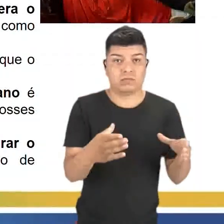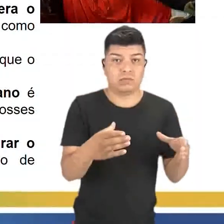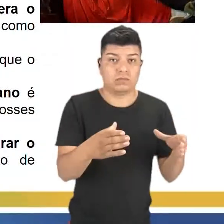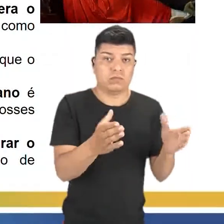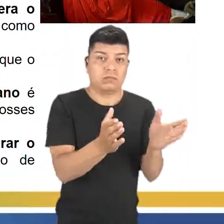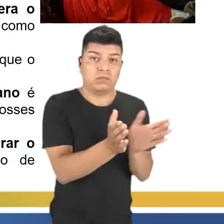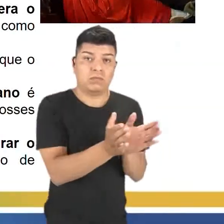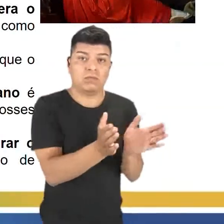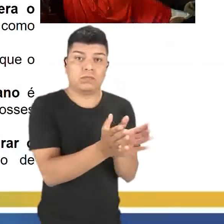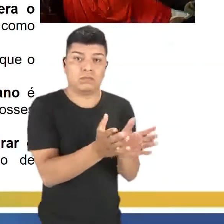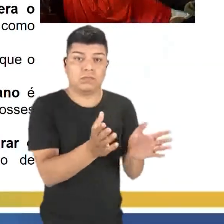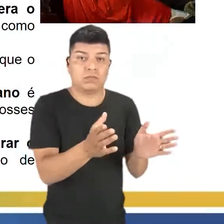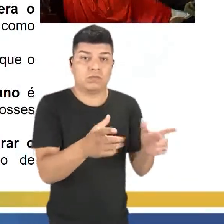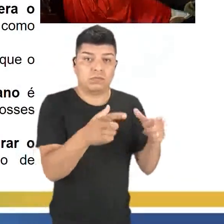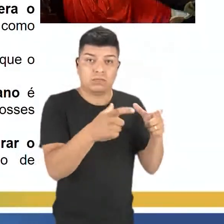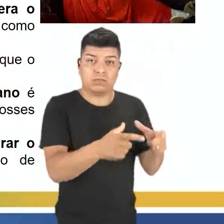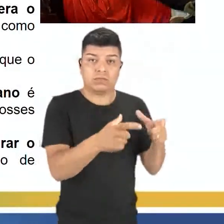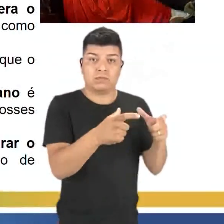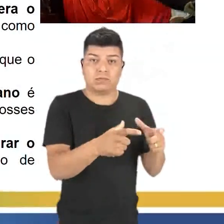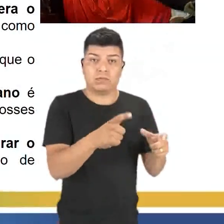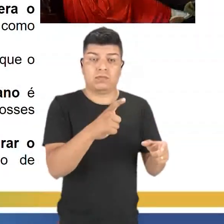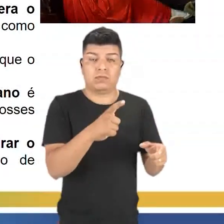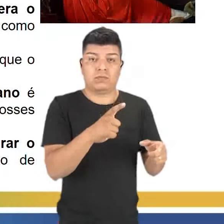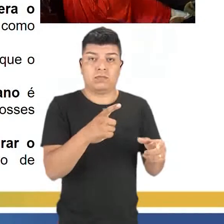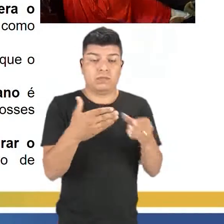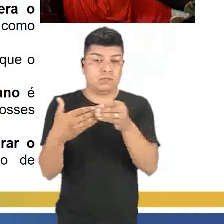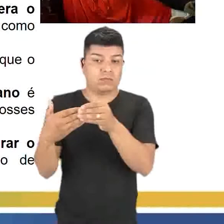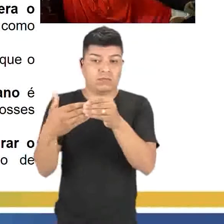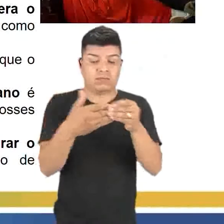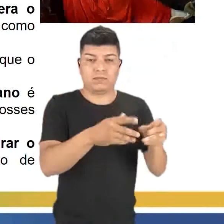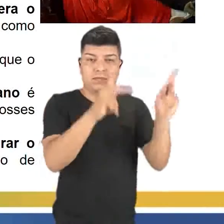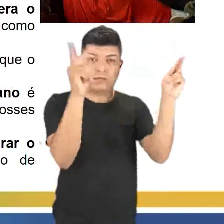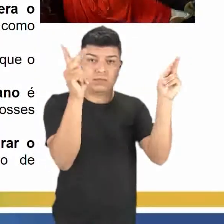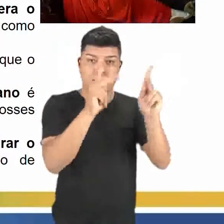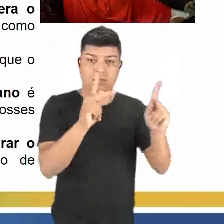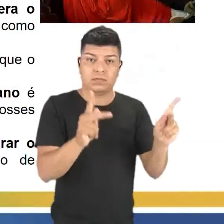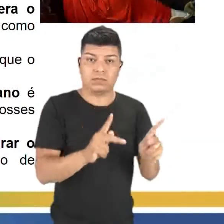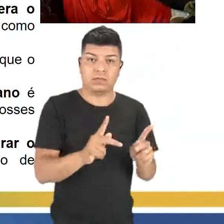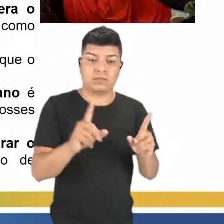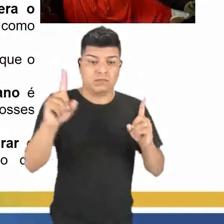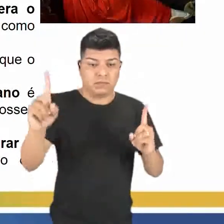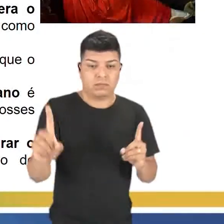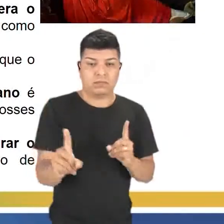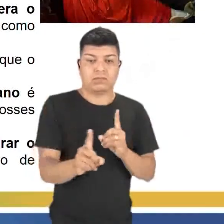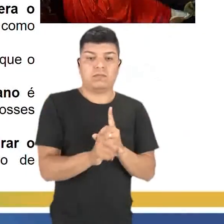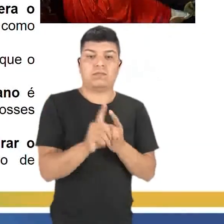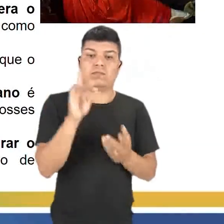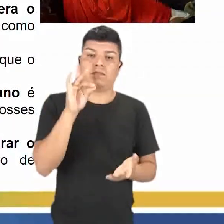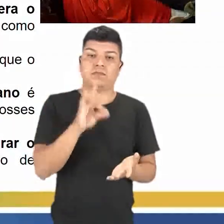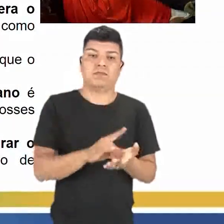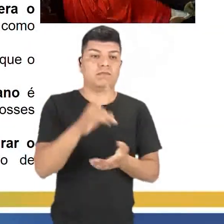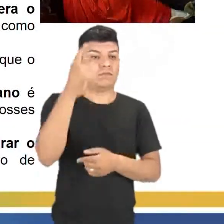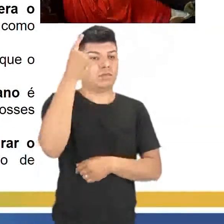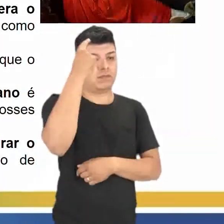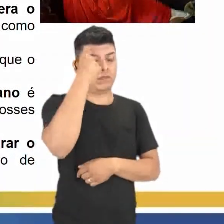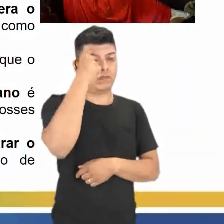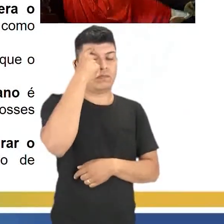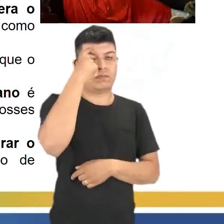que traz paz e que lhe aproxima ainda mais da razão, do